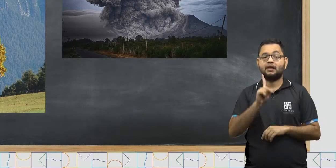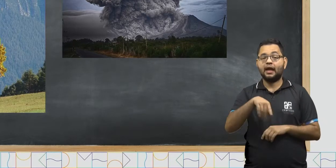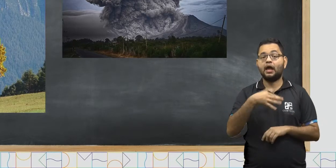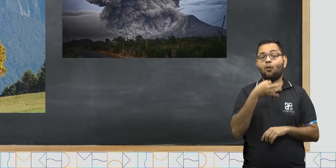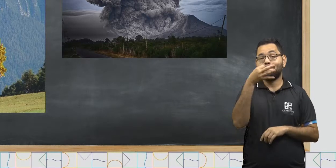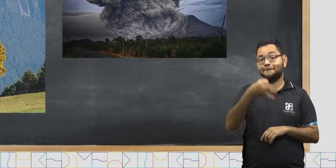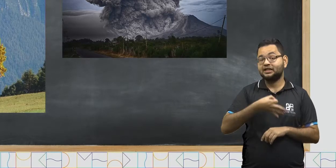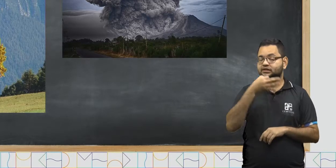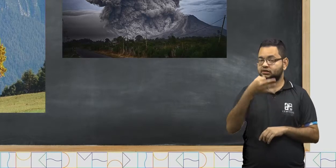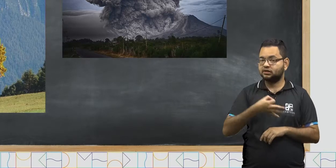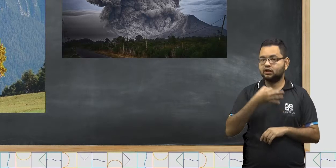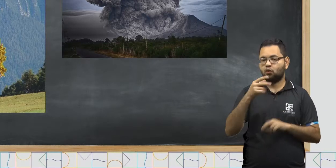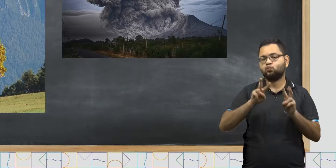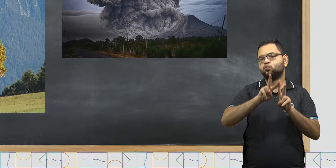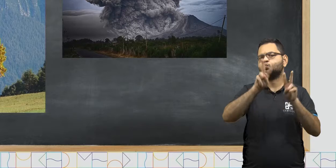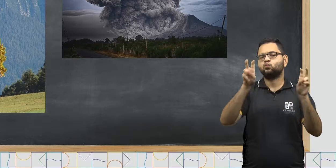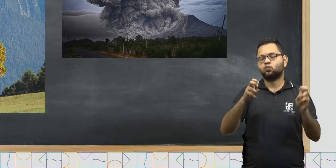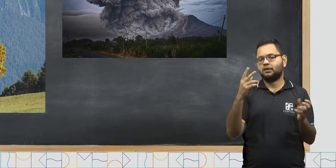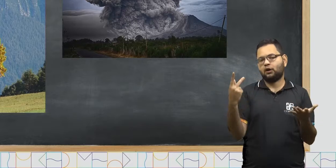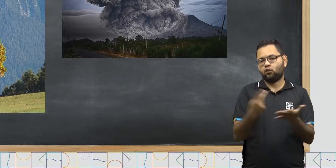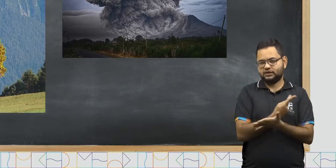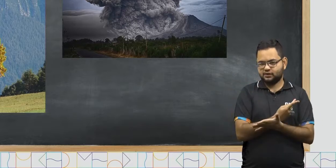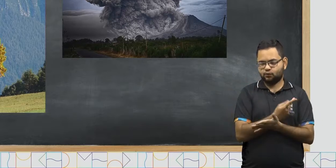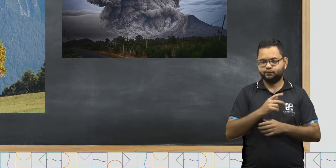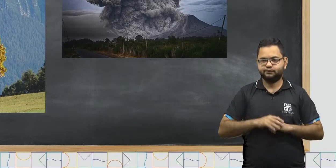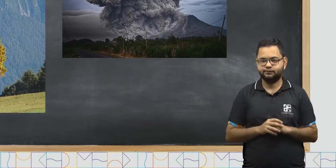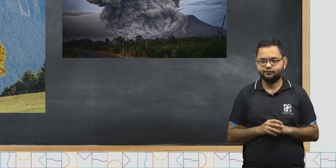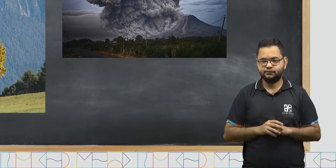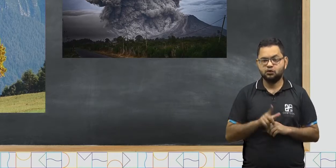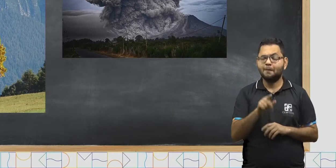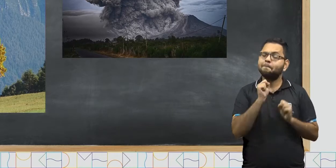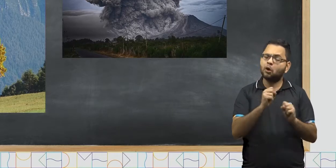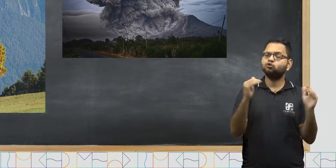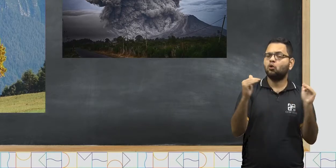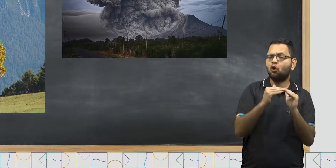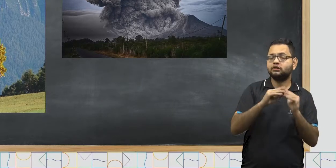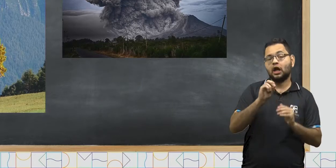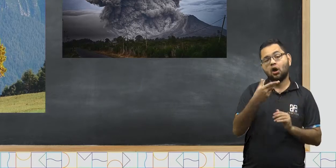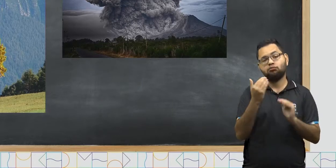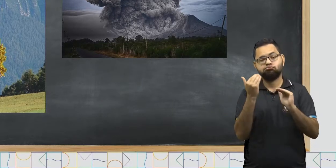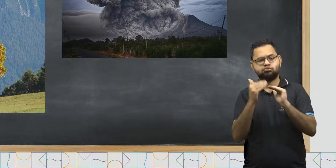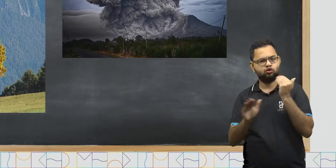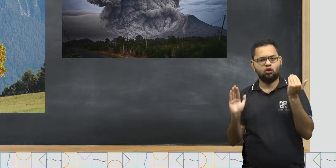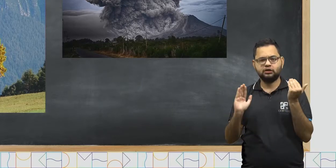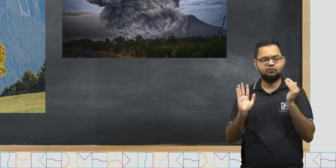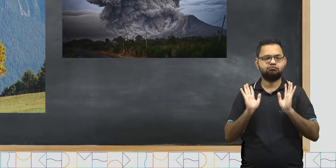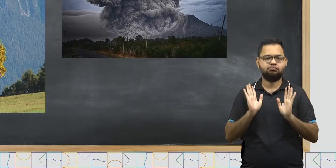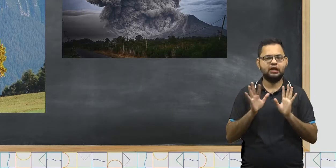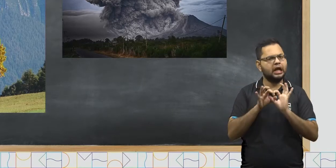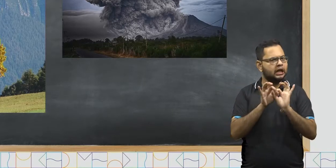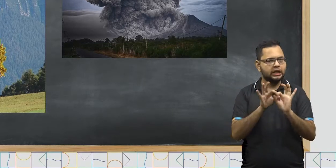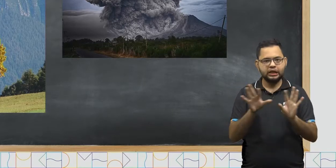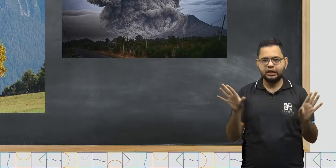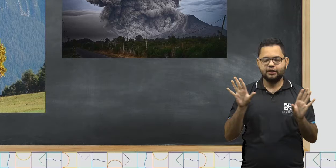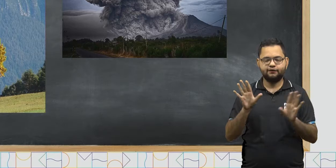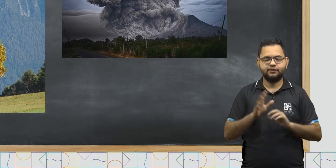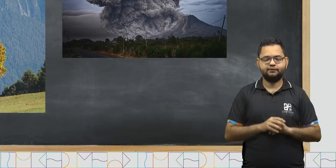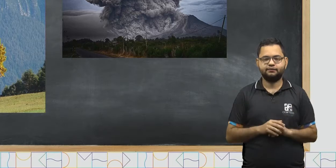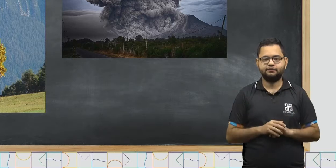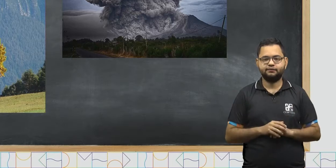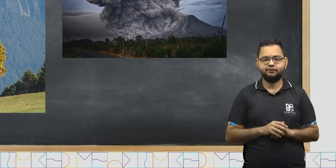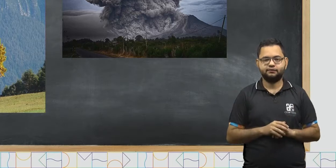uma opinião sobre um fato. E você pode concordar ou discordar destas